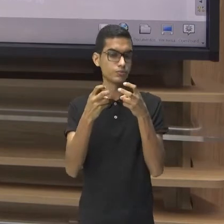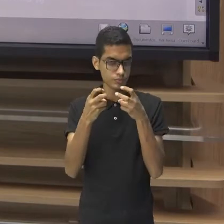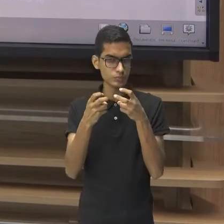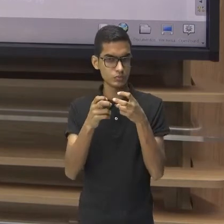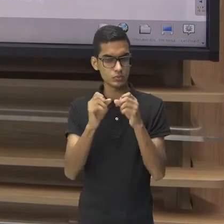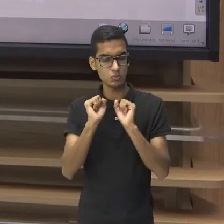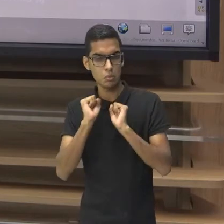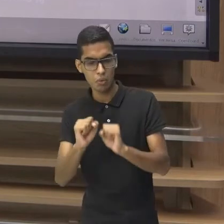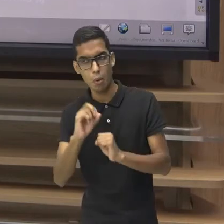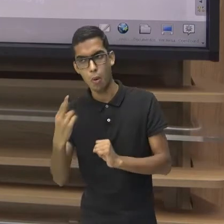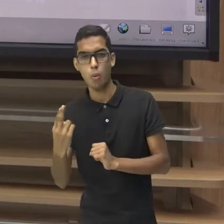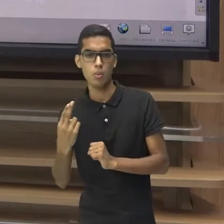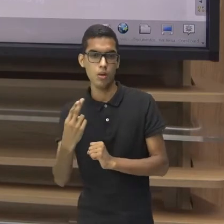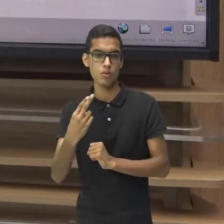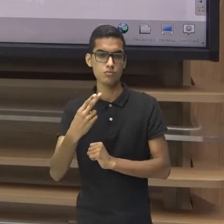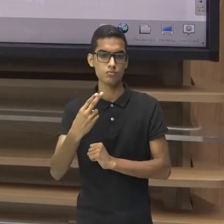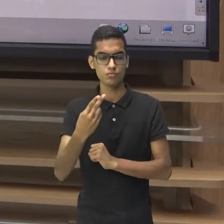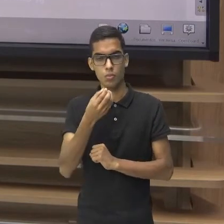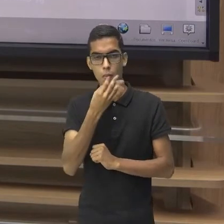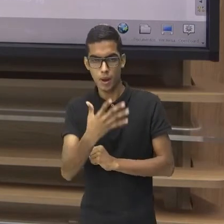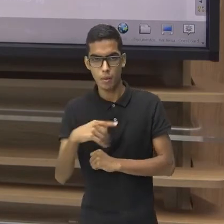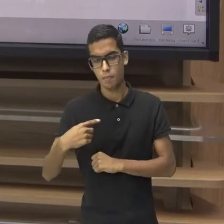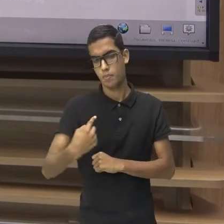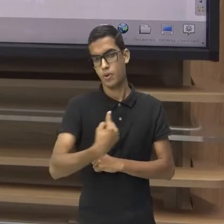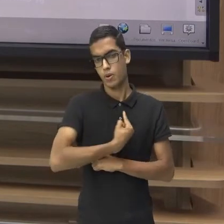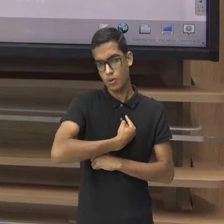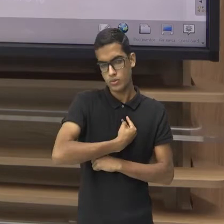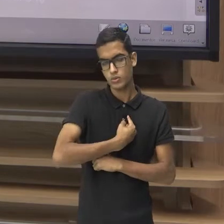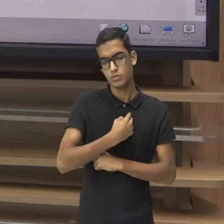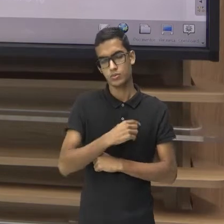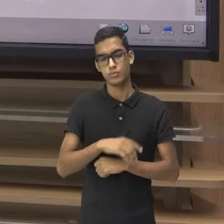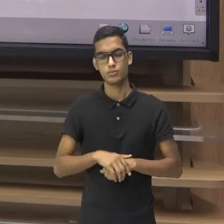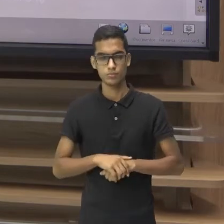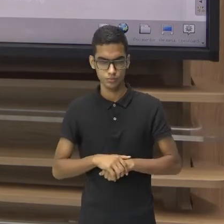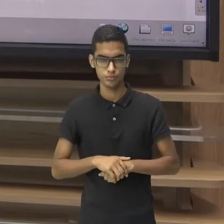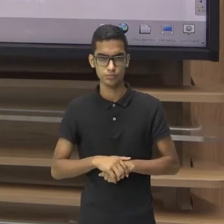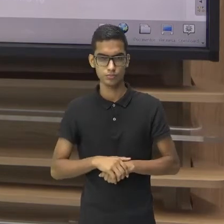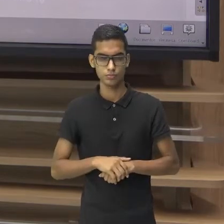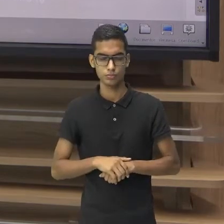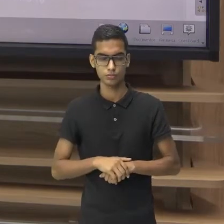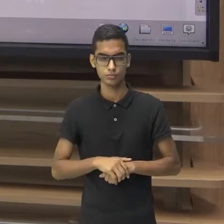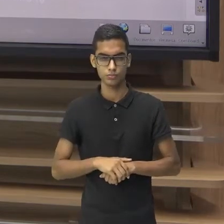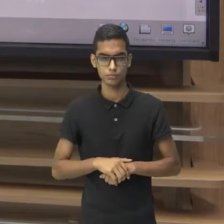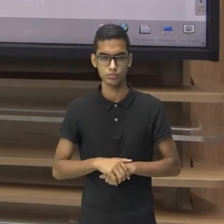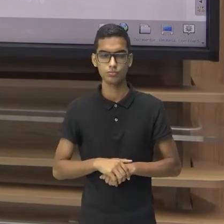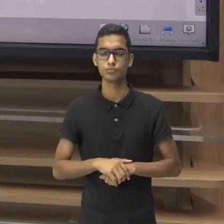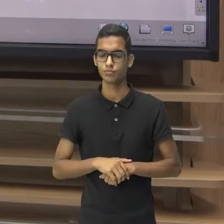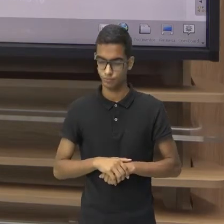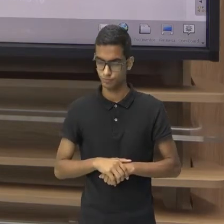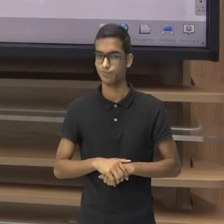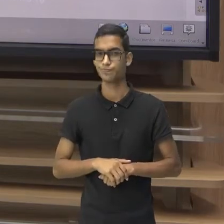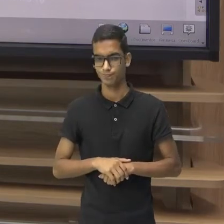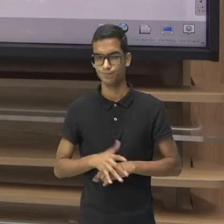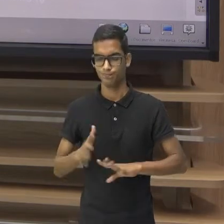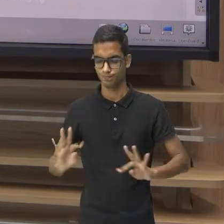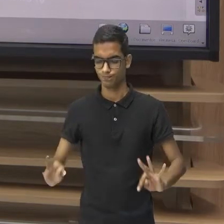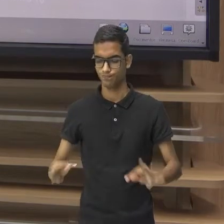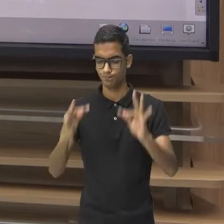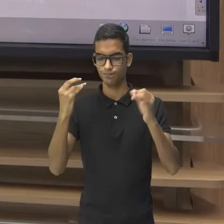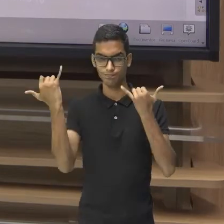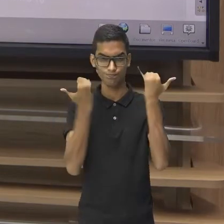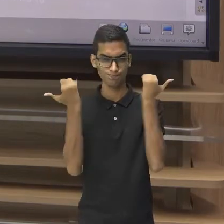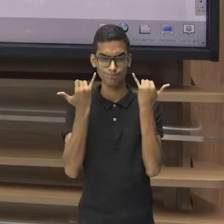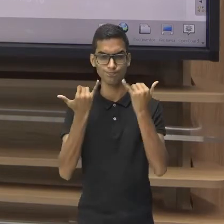nos trazer algum benefício. Essa tecnologia da informação, ela está se desenvolvendo cada